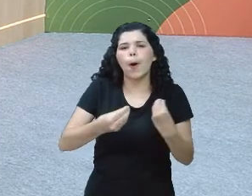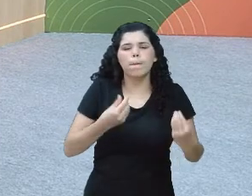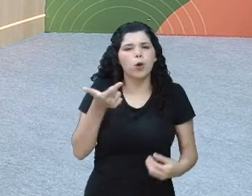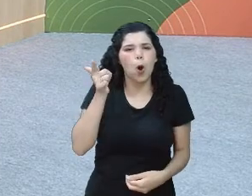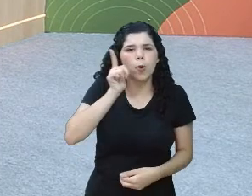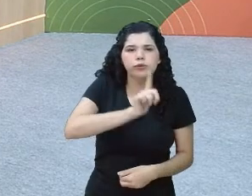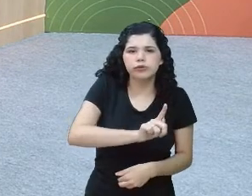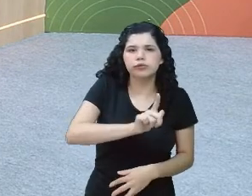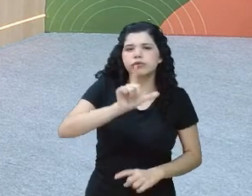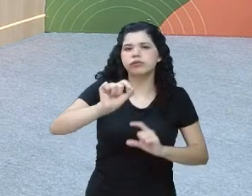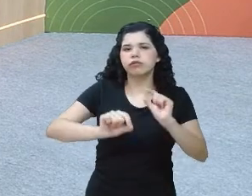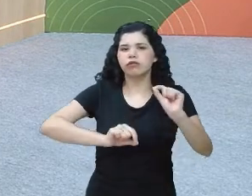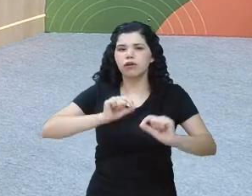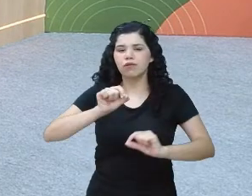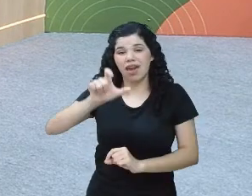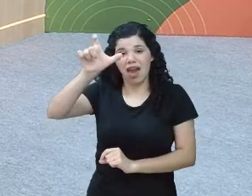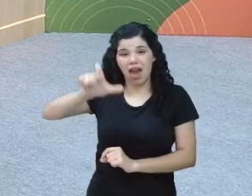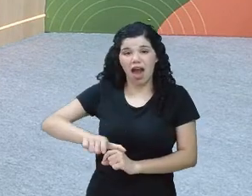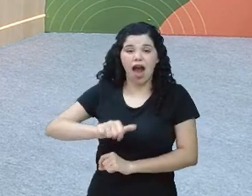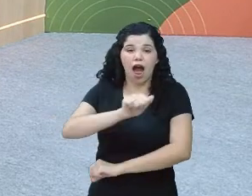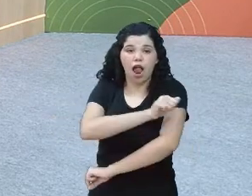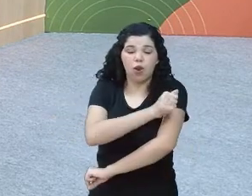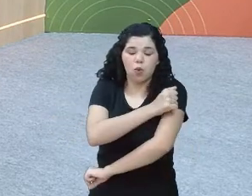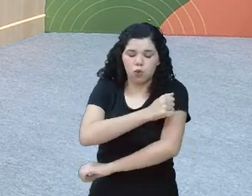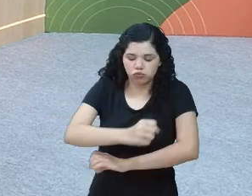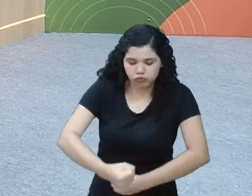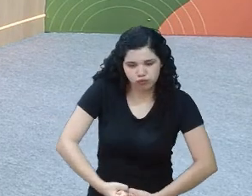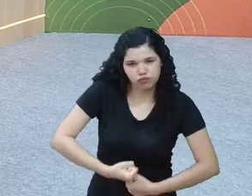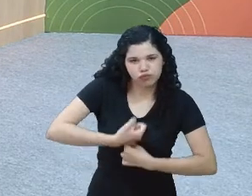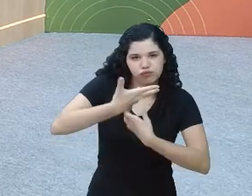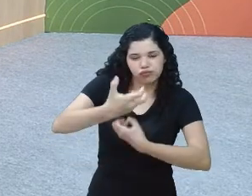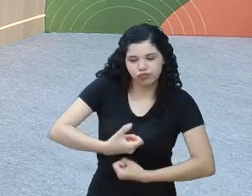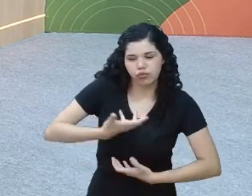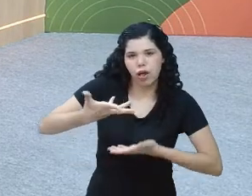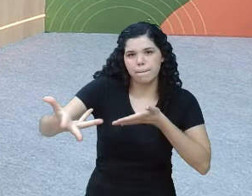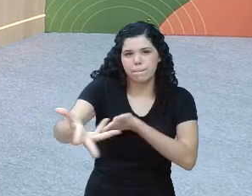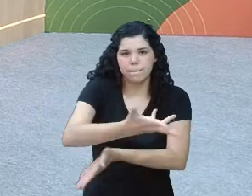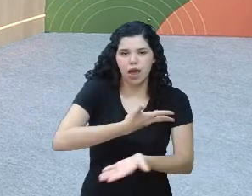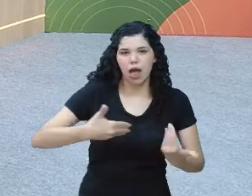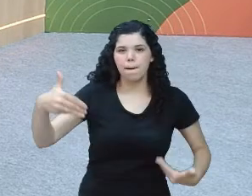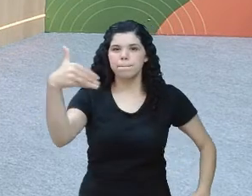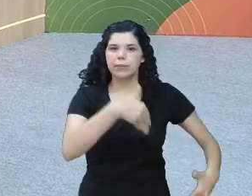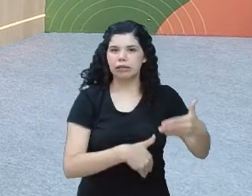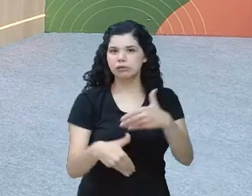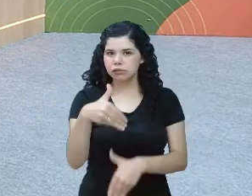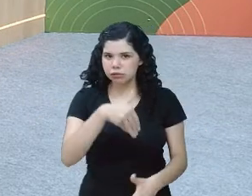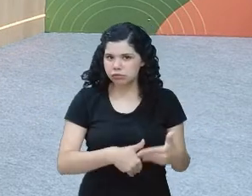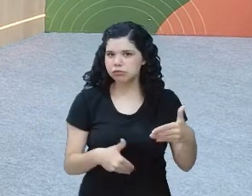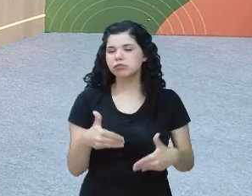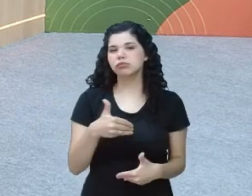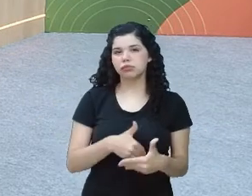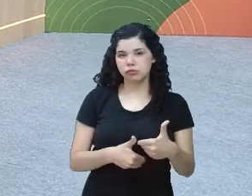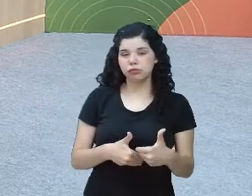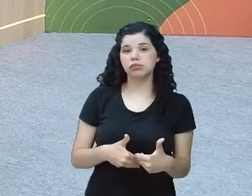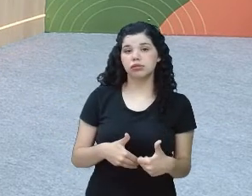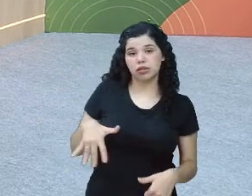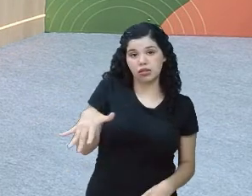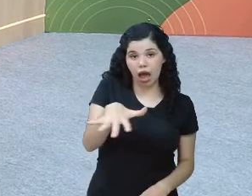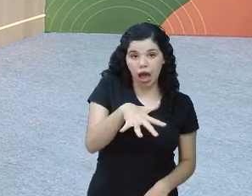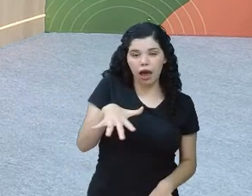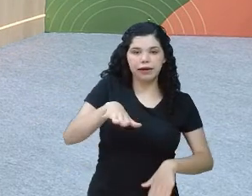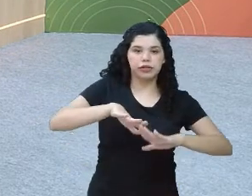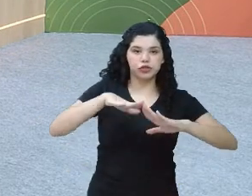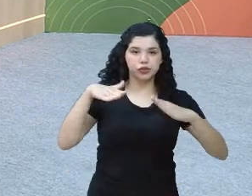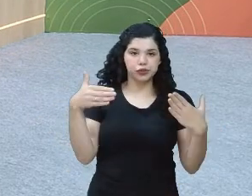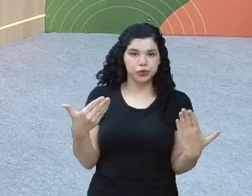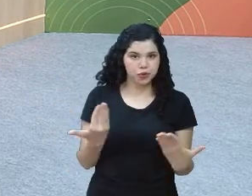pode fazer com que ele fale mais, com que ele interaja mais, com que ele participe mais, também no ambiente da